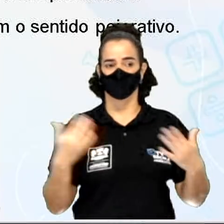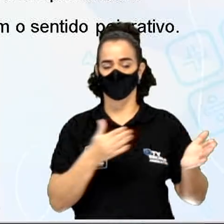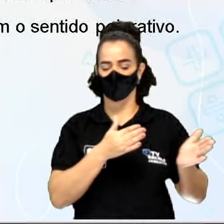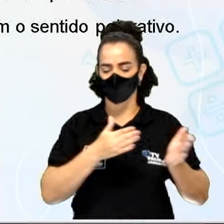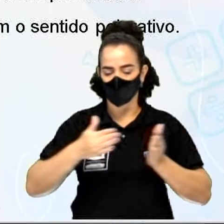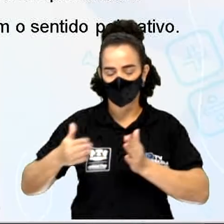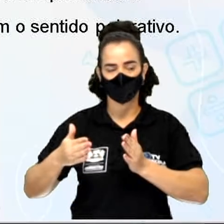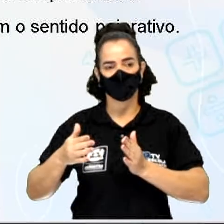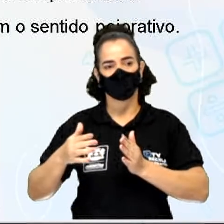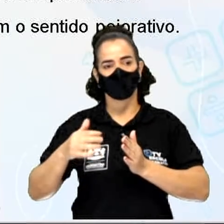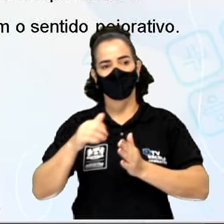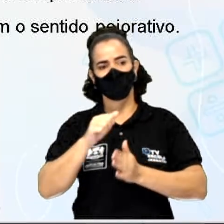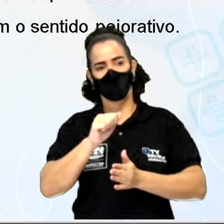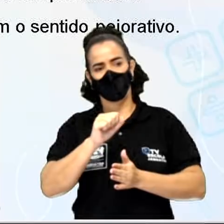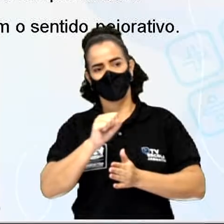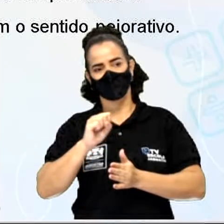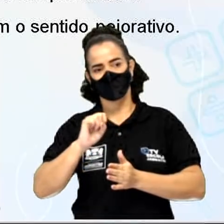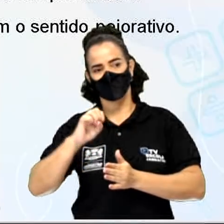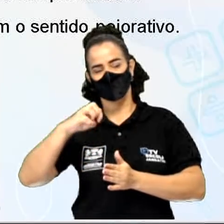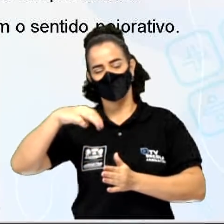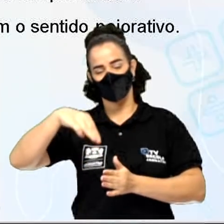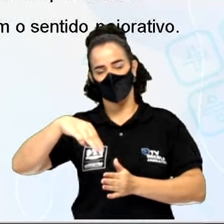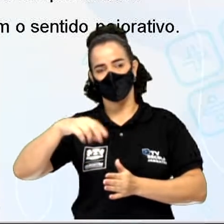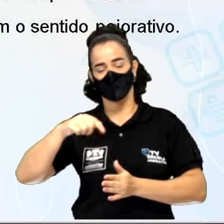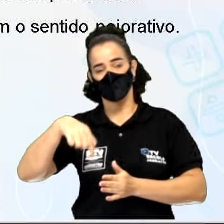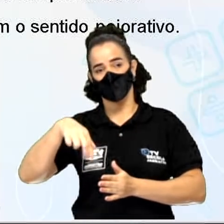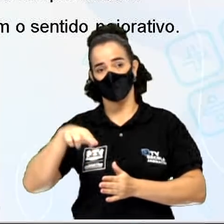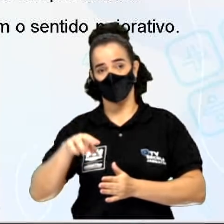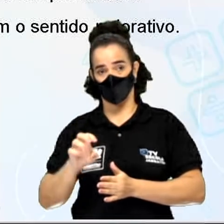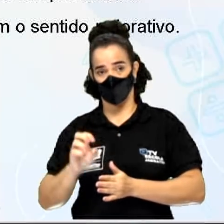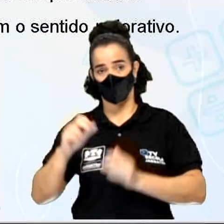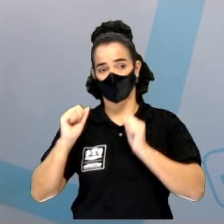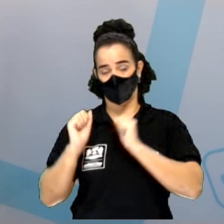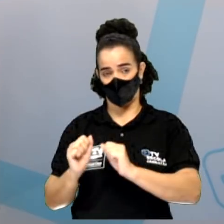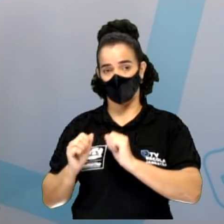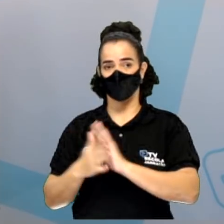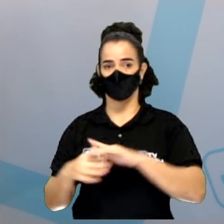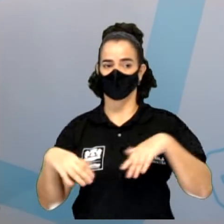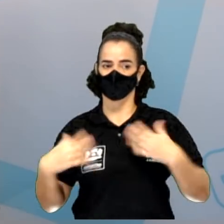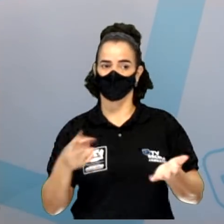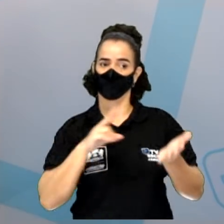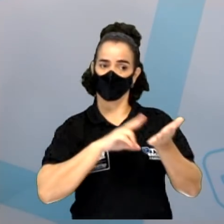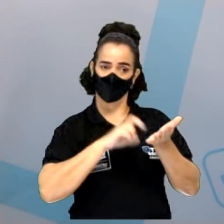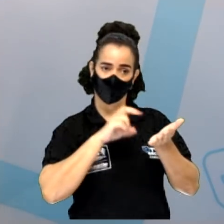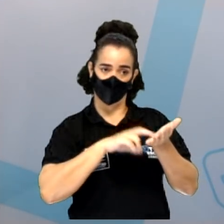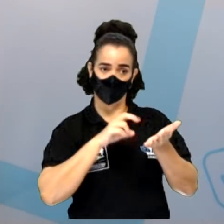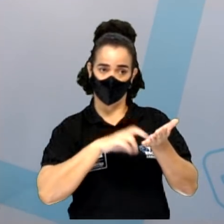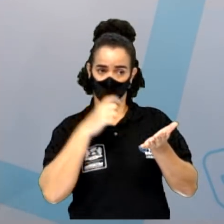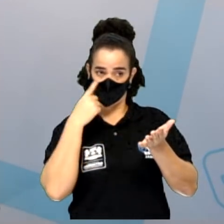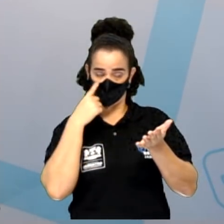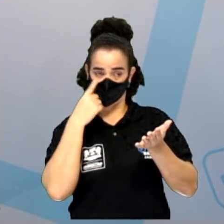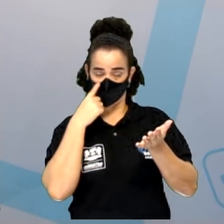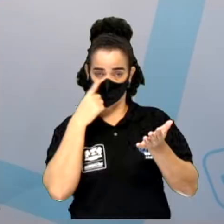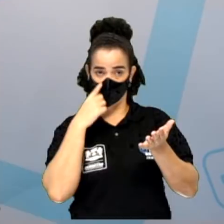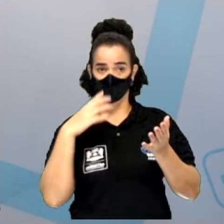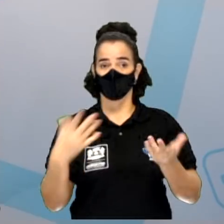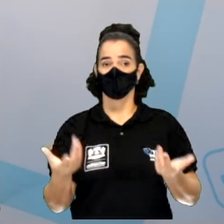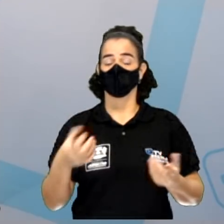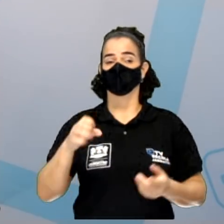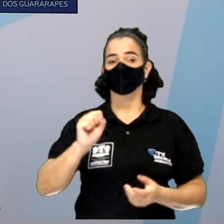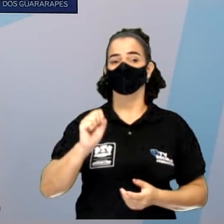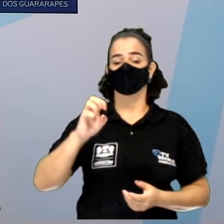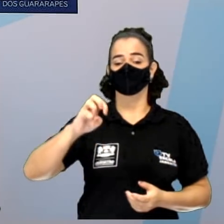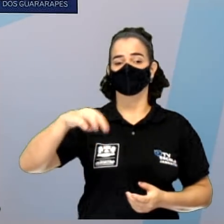pudesse, estabelece uma relação semântica de temporalidade. Olha o vocabulário, fera. Olha o vocabulário. Semântica significa o